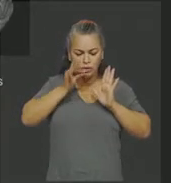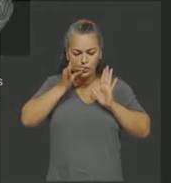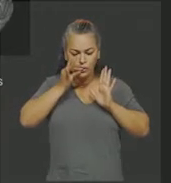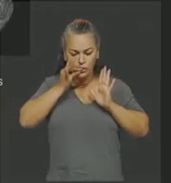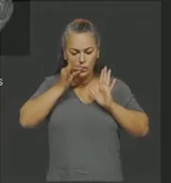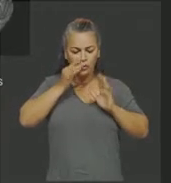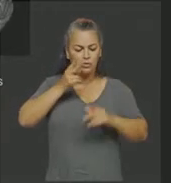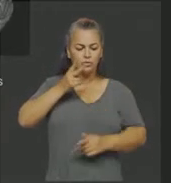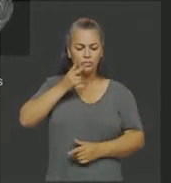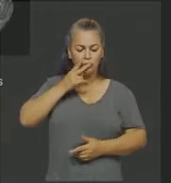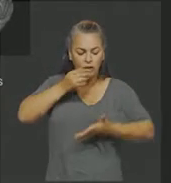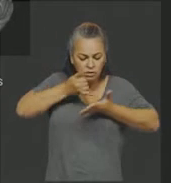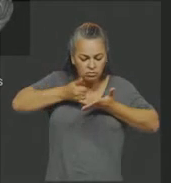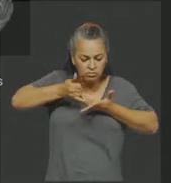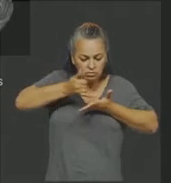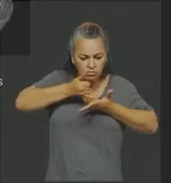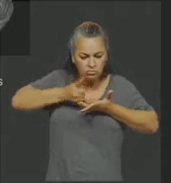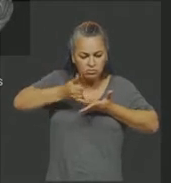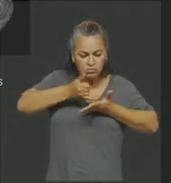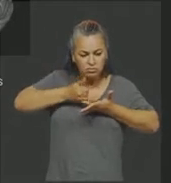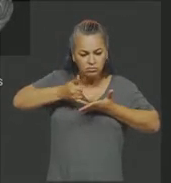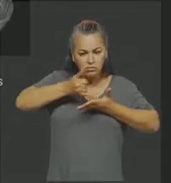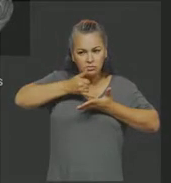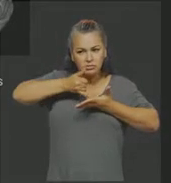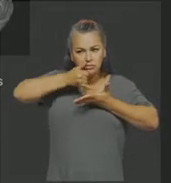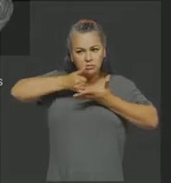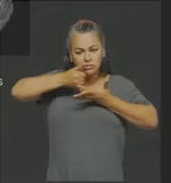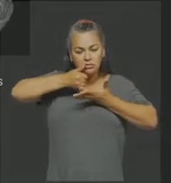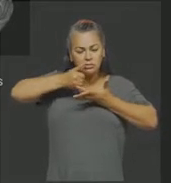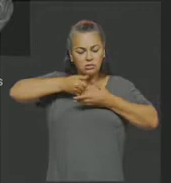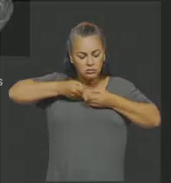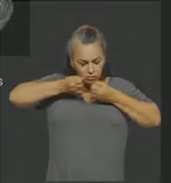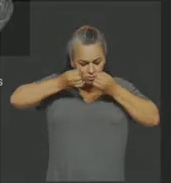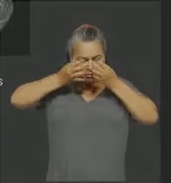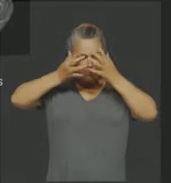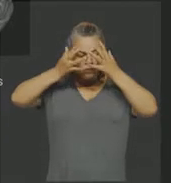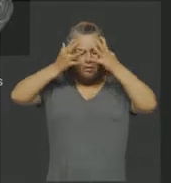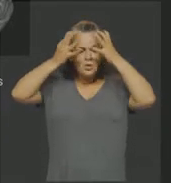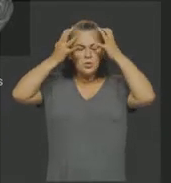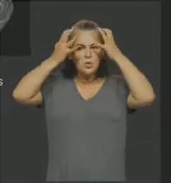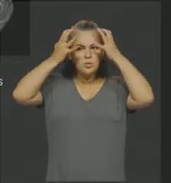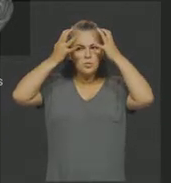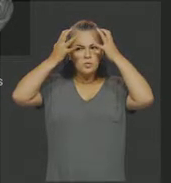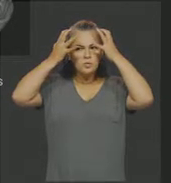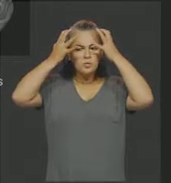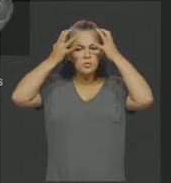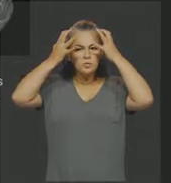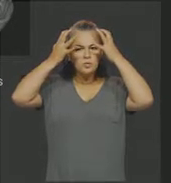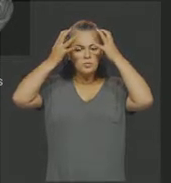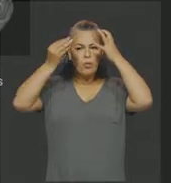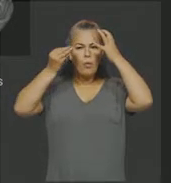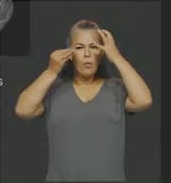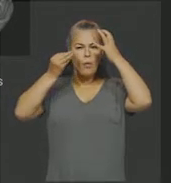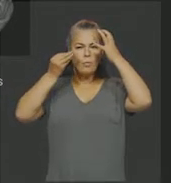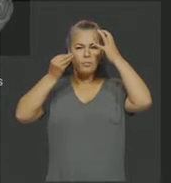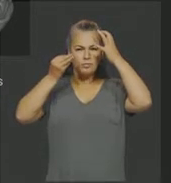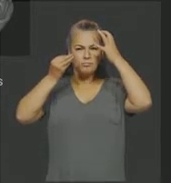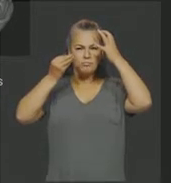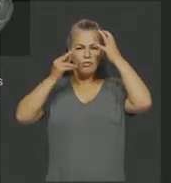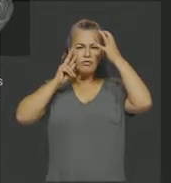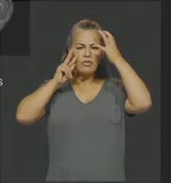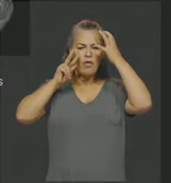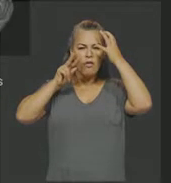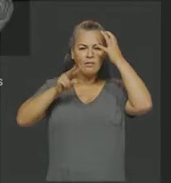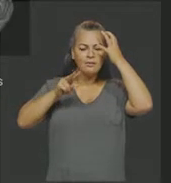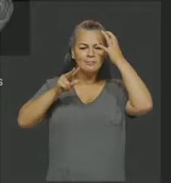agindo, cocaína, nicotina, tá? Para mostrar que quando a pessoa está sob efeito de droga, você pode perceber no cérebro